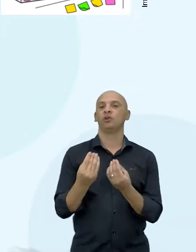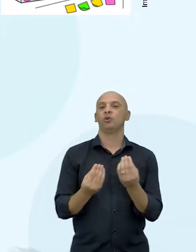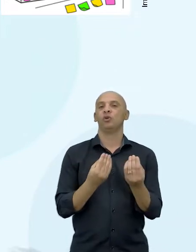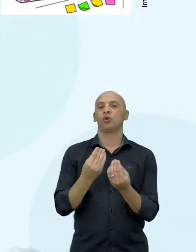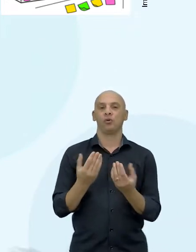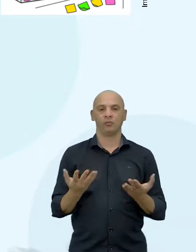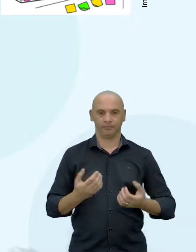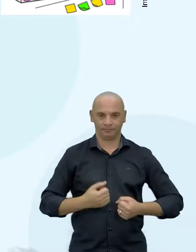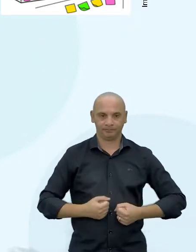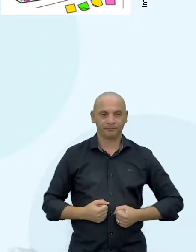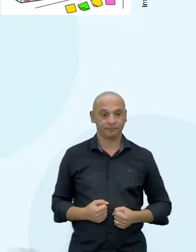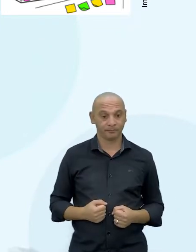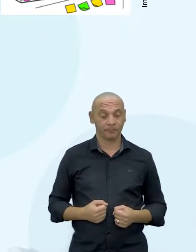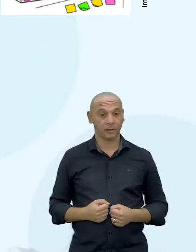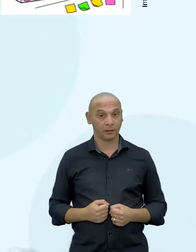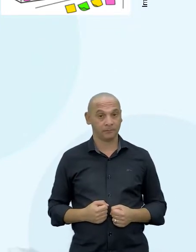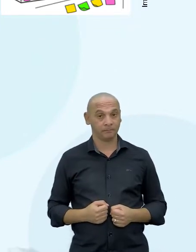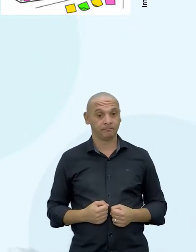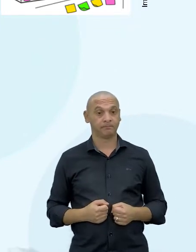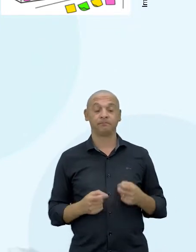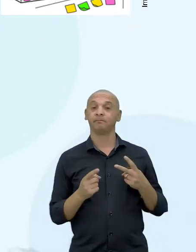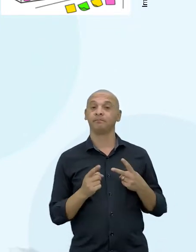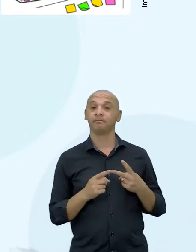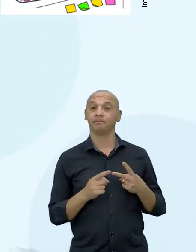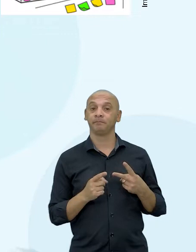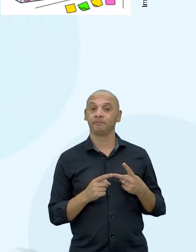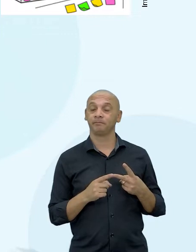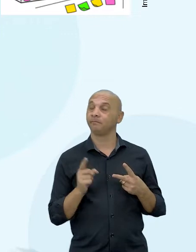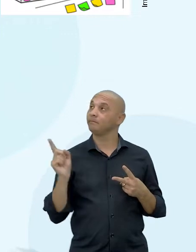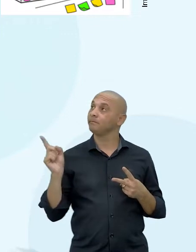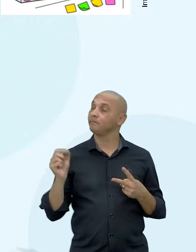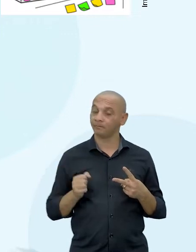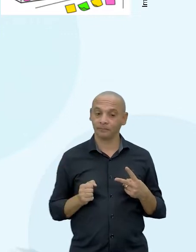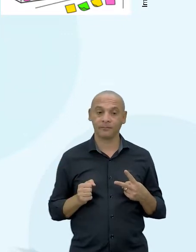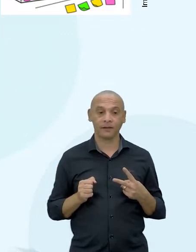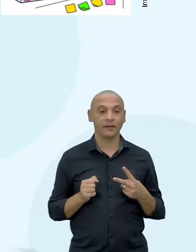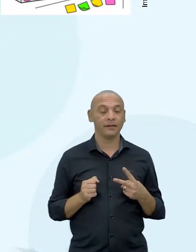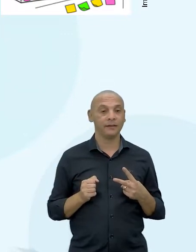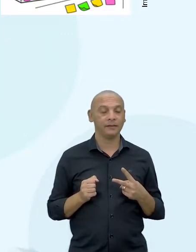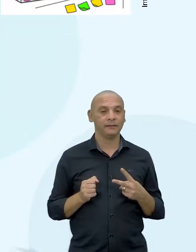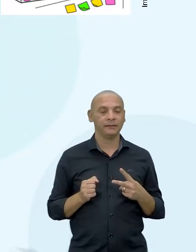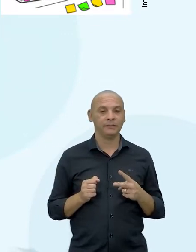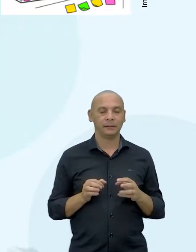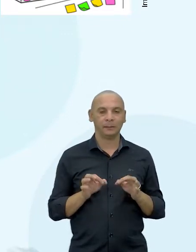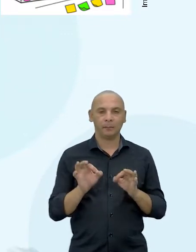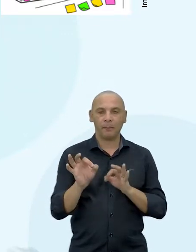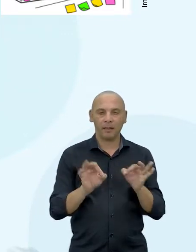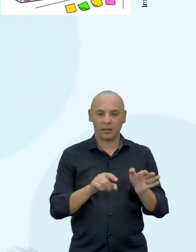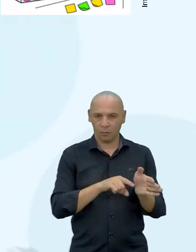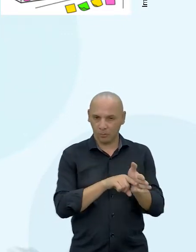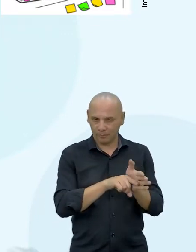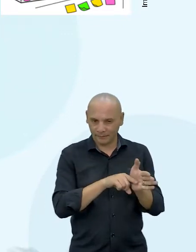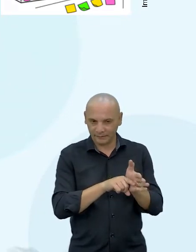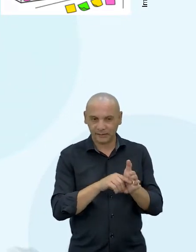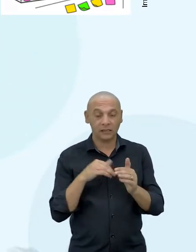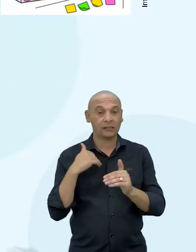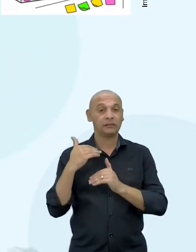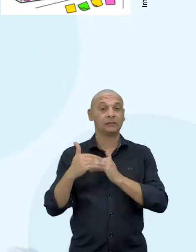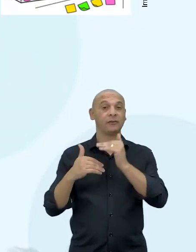também. Super válido. Então, você tem que já organizar como que você vai fazer isso daí. Depois, você